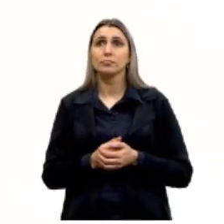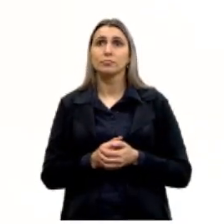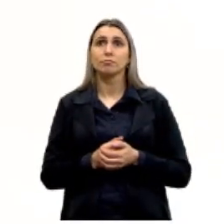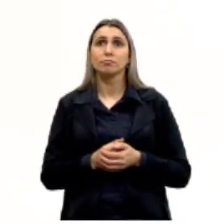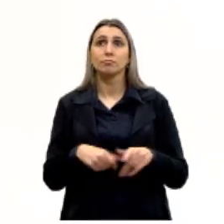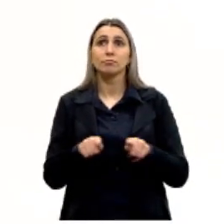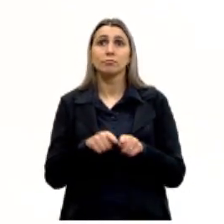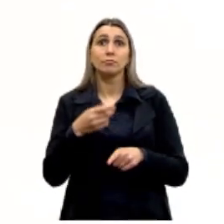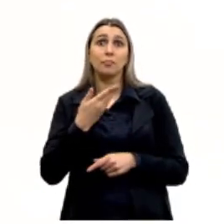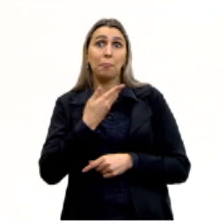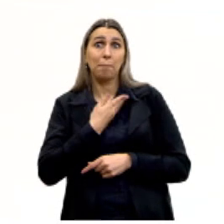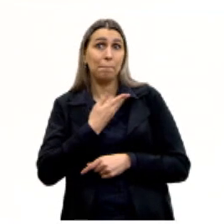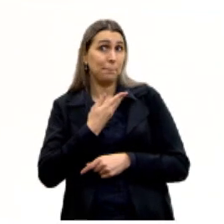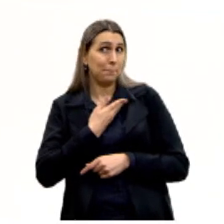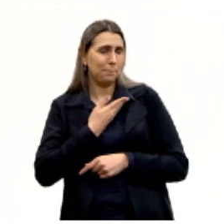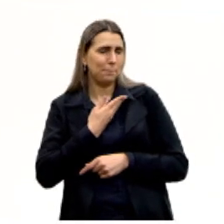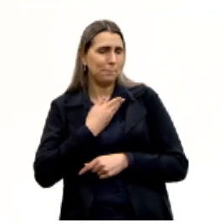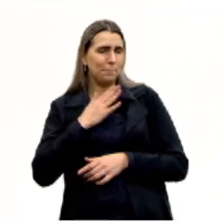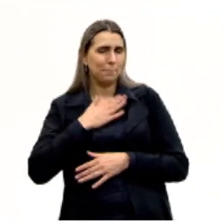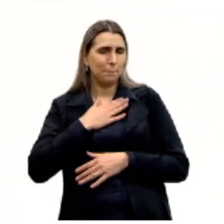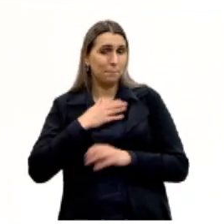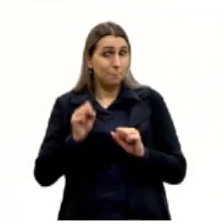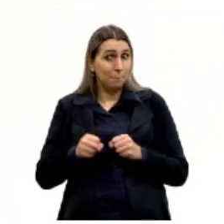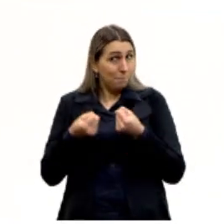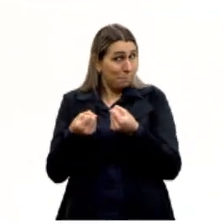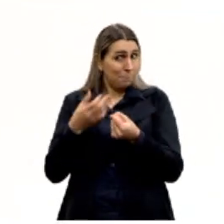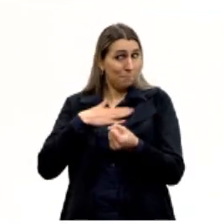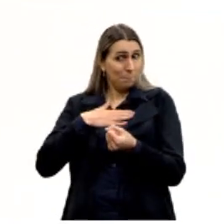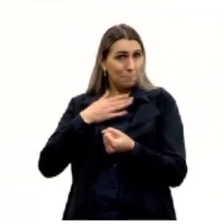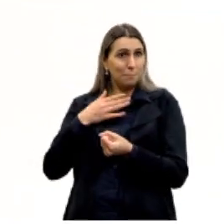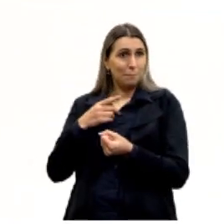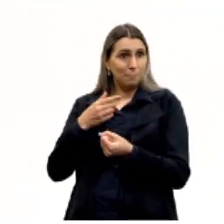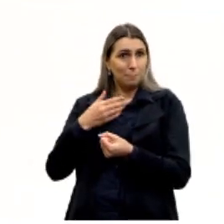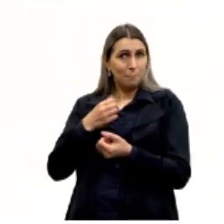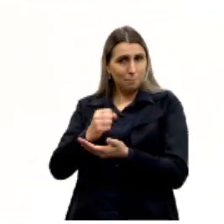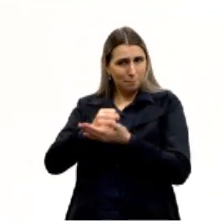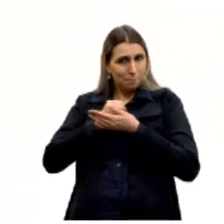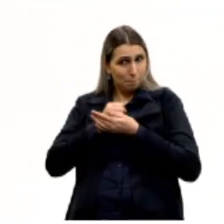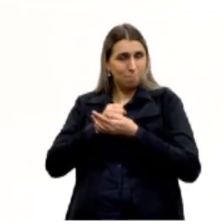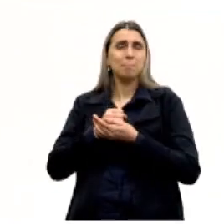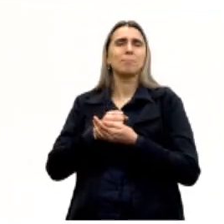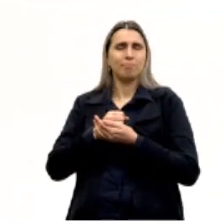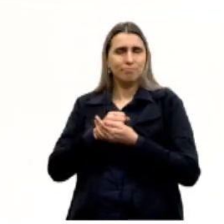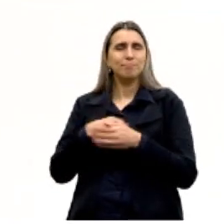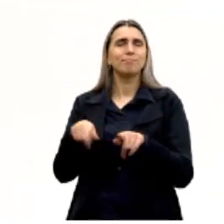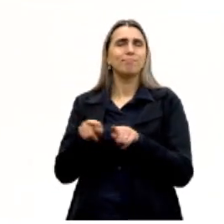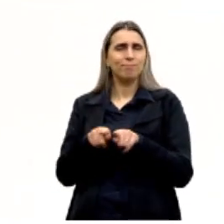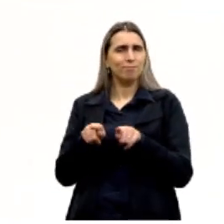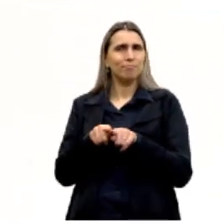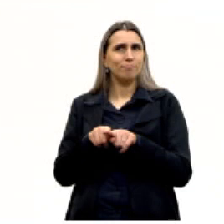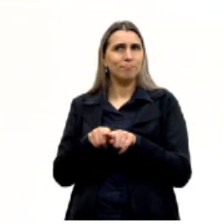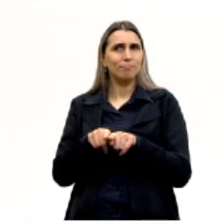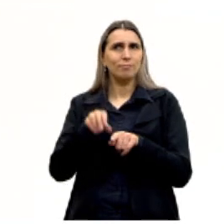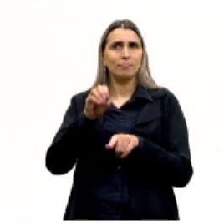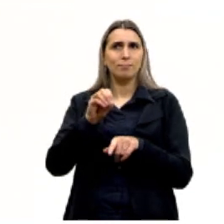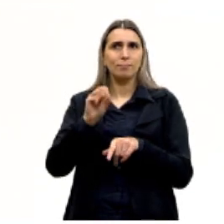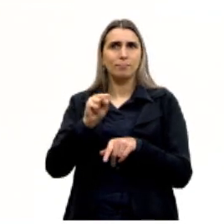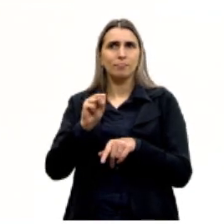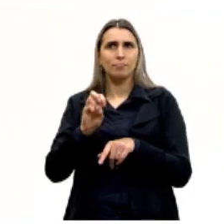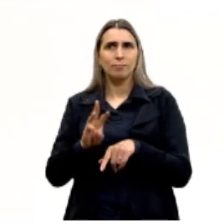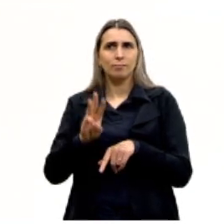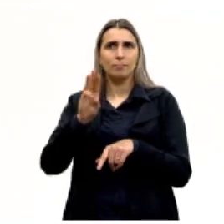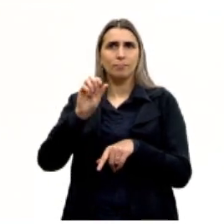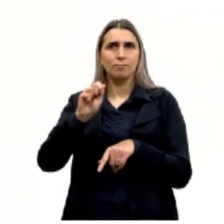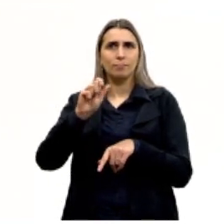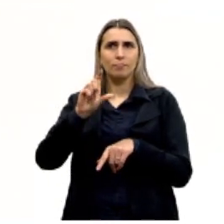eu e o meu grande amigo e meu Deus defensor também diga-se de passagem Oswald de